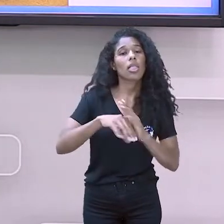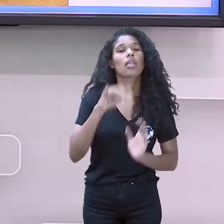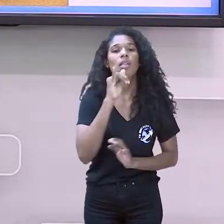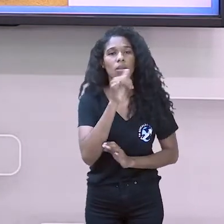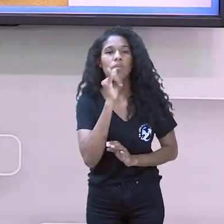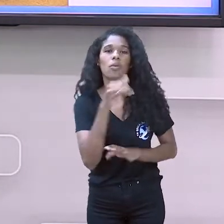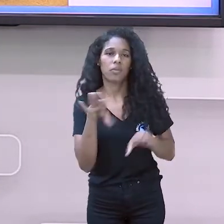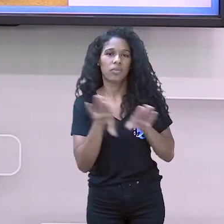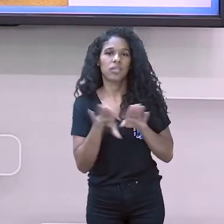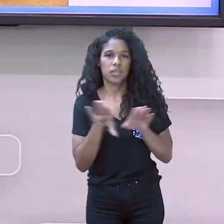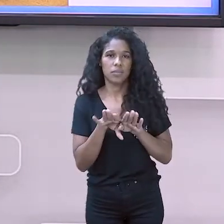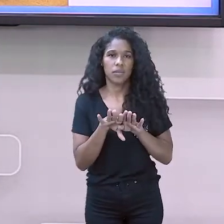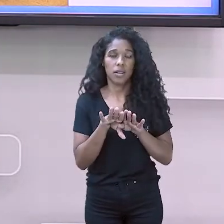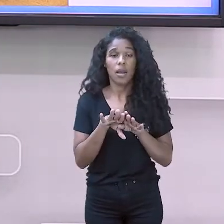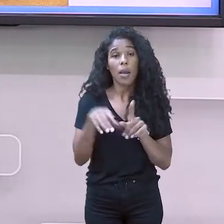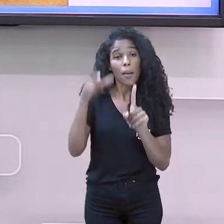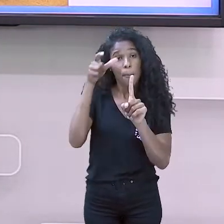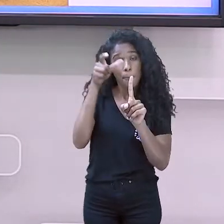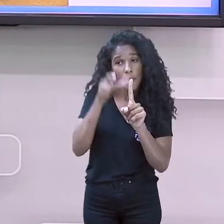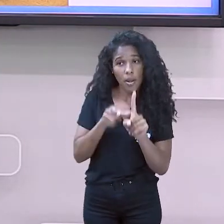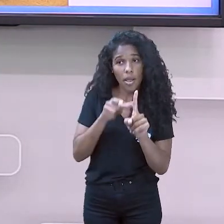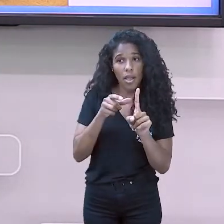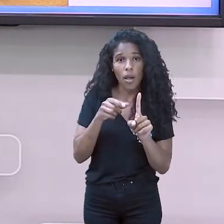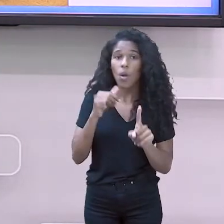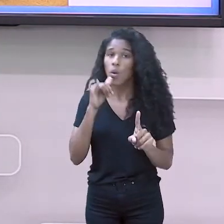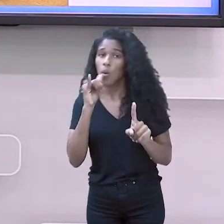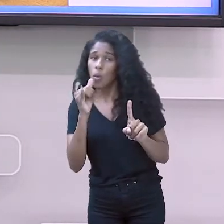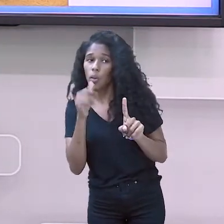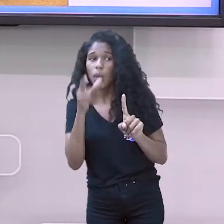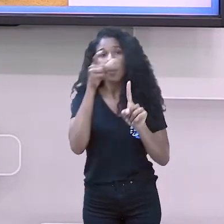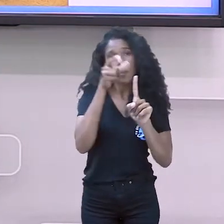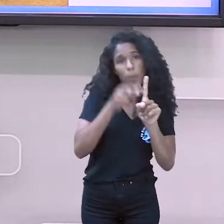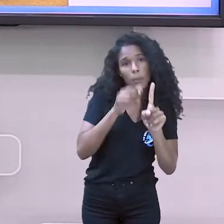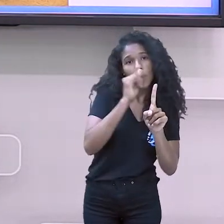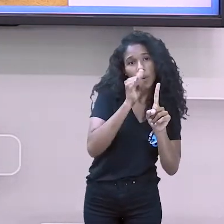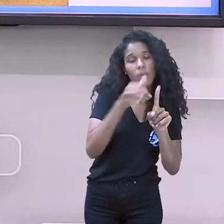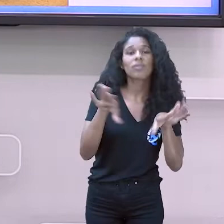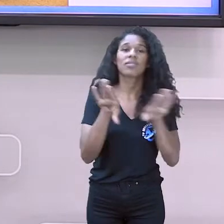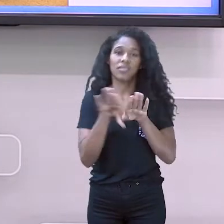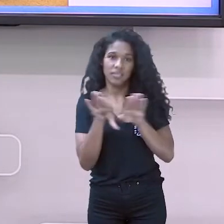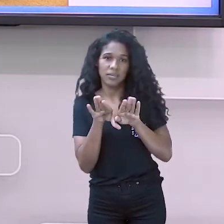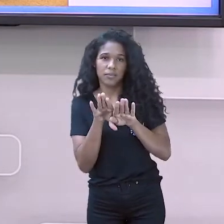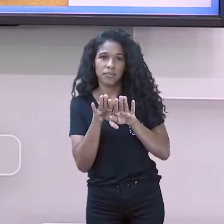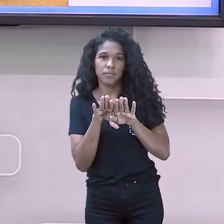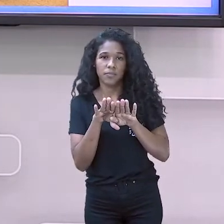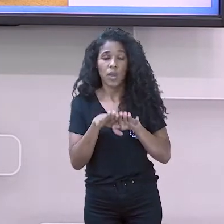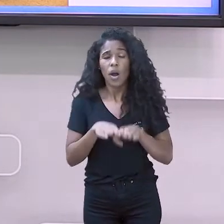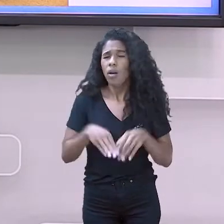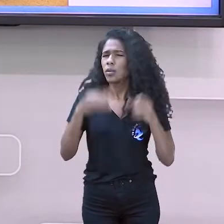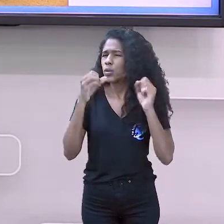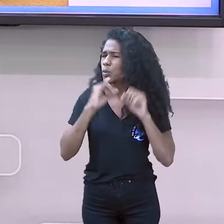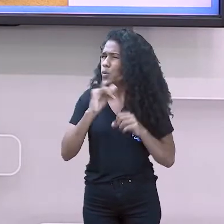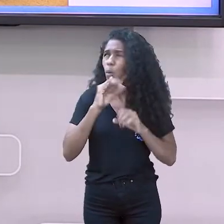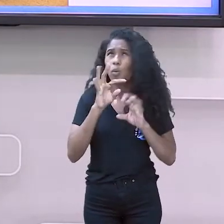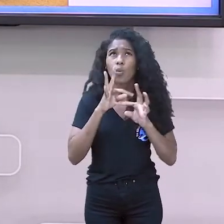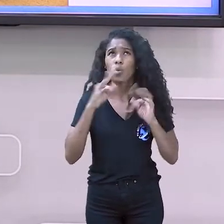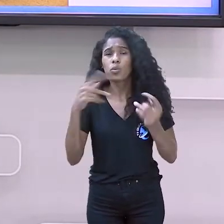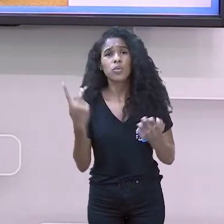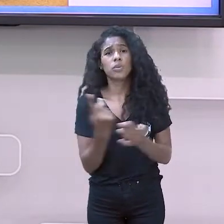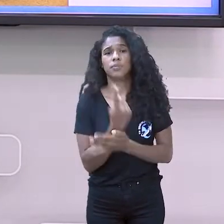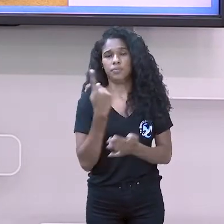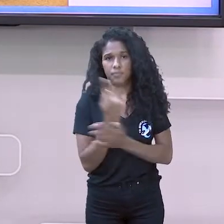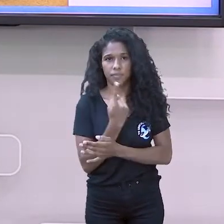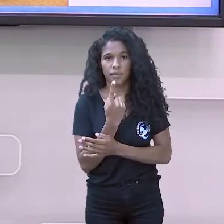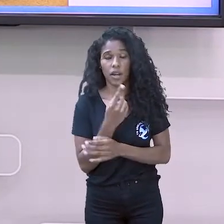personagem, é o protagonista que vai aí contar pra gente tudo o que vai acontecer. Nesse caso aí, pessoal,